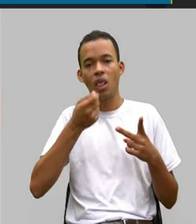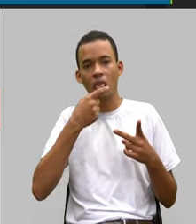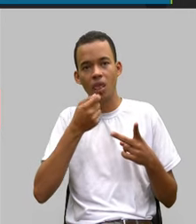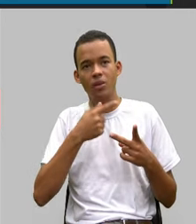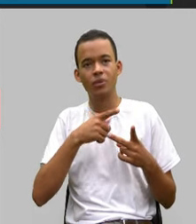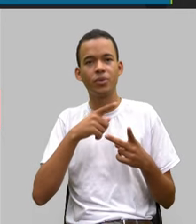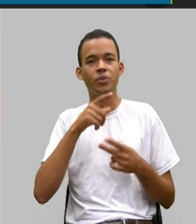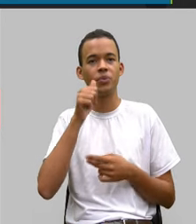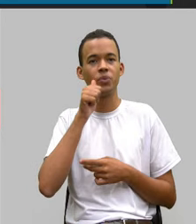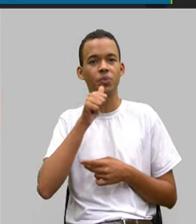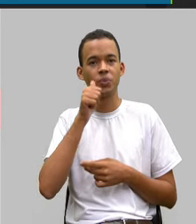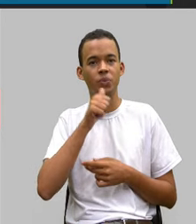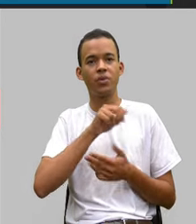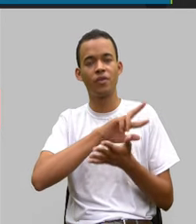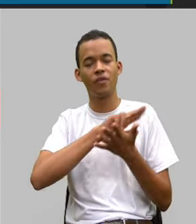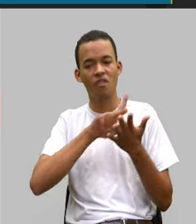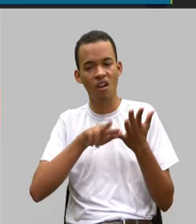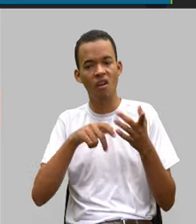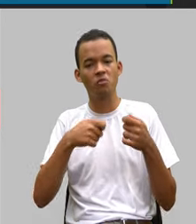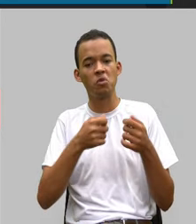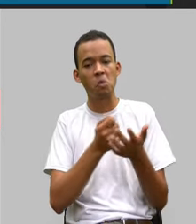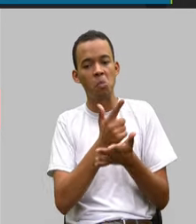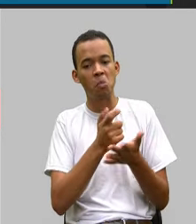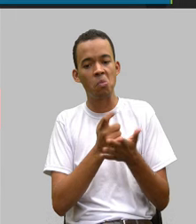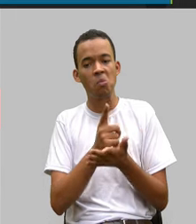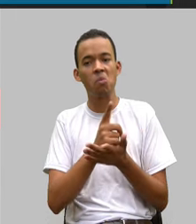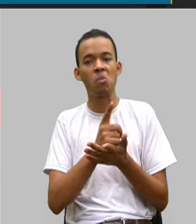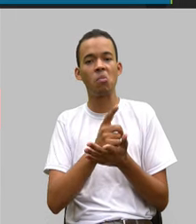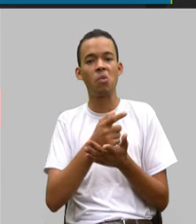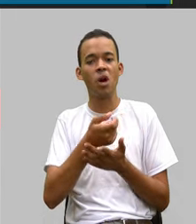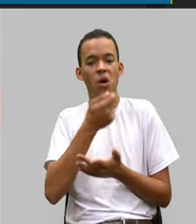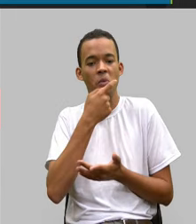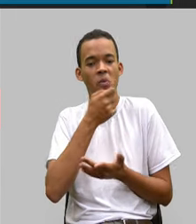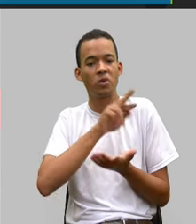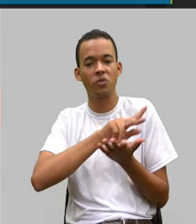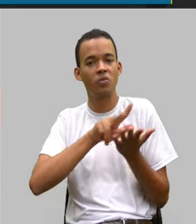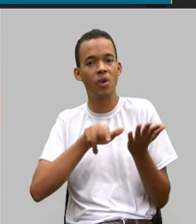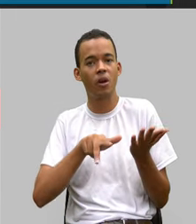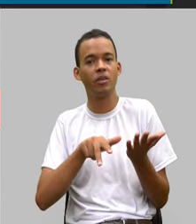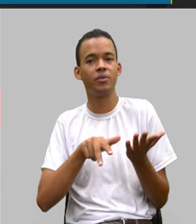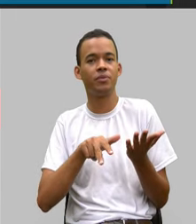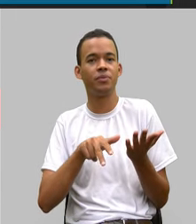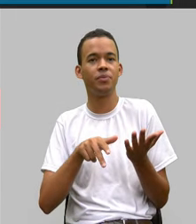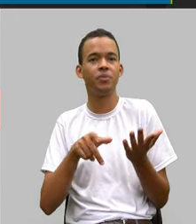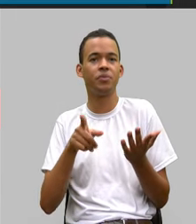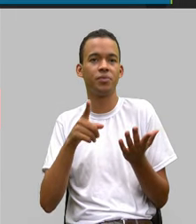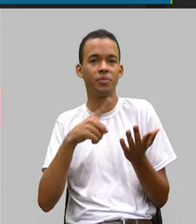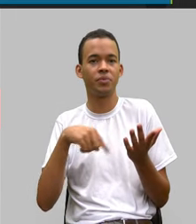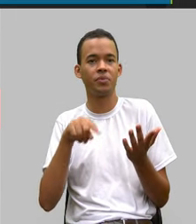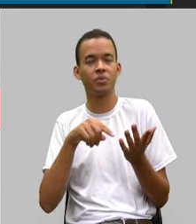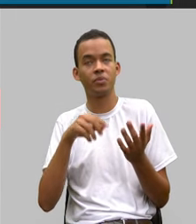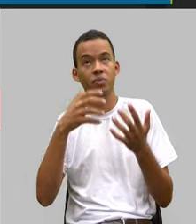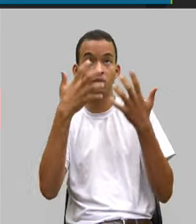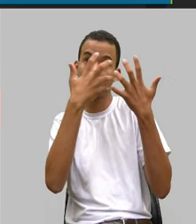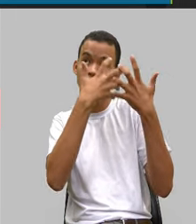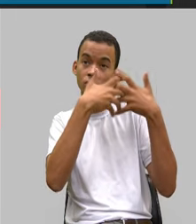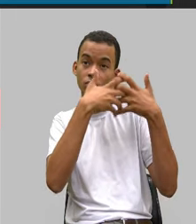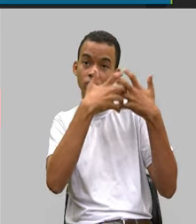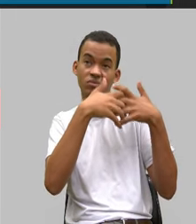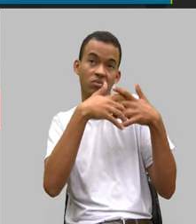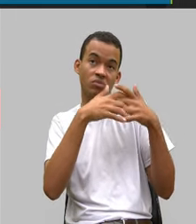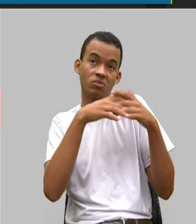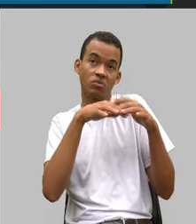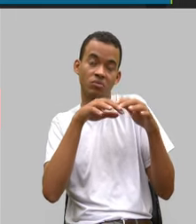tem um TPM Eh claro que a gente pode fazer essa essa mesmo raciocínio para qualquer outra doença porque